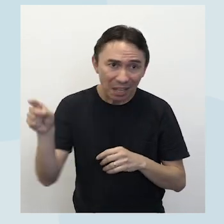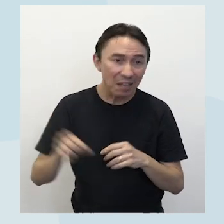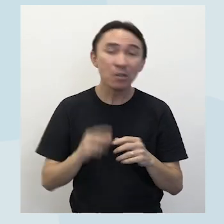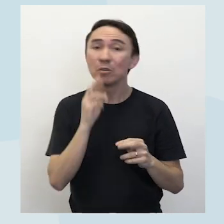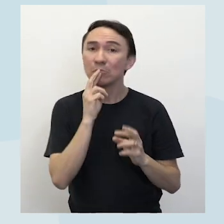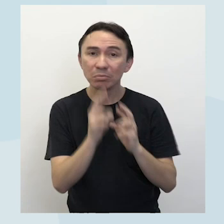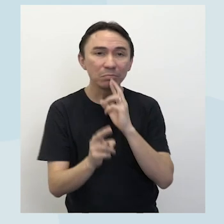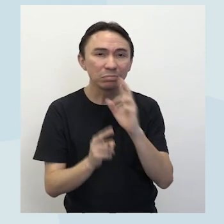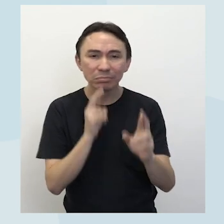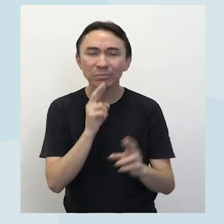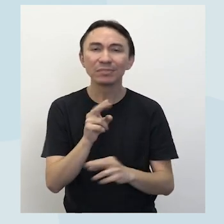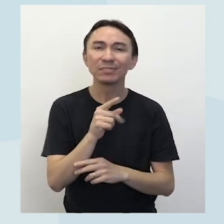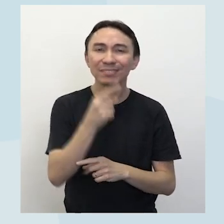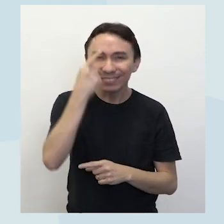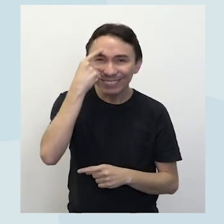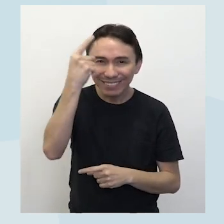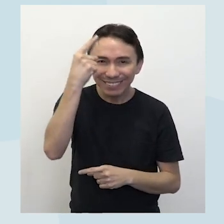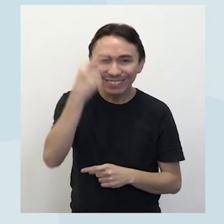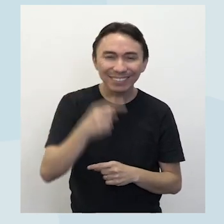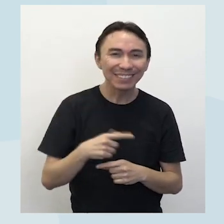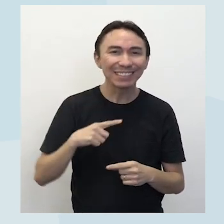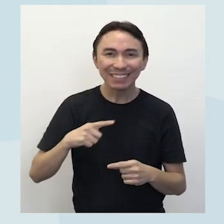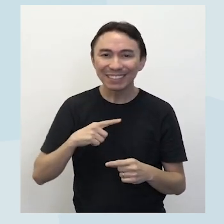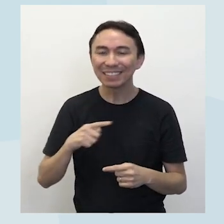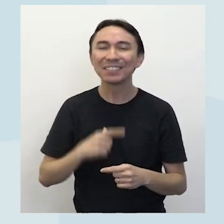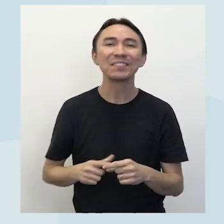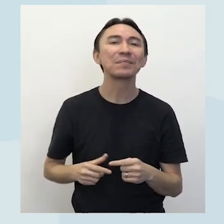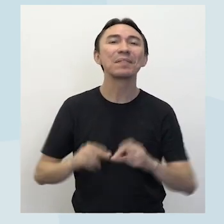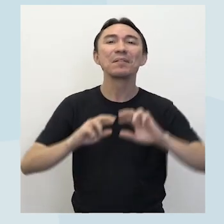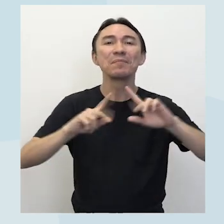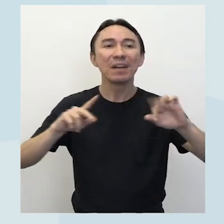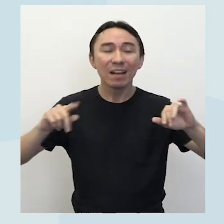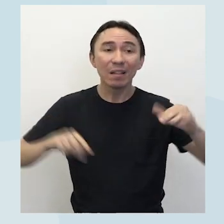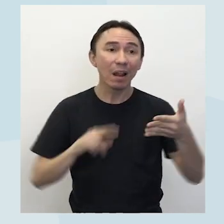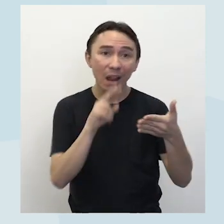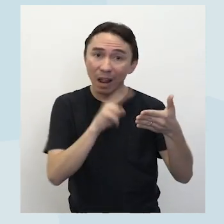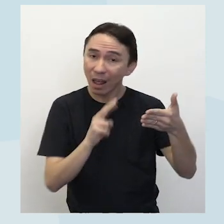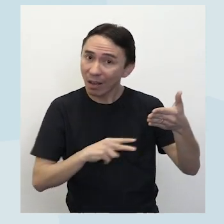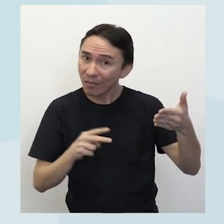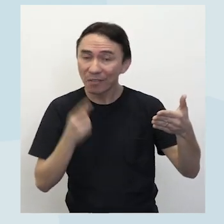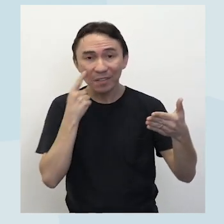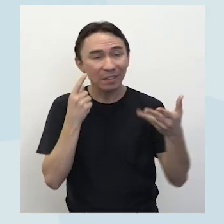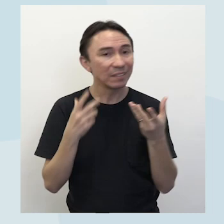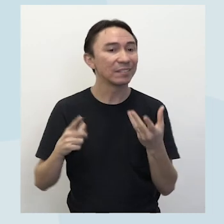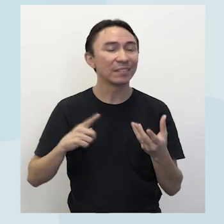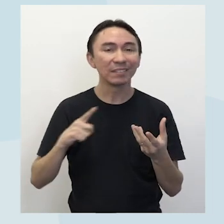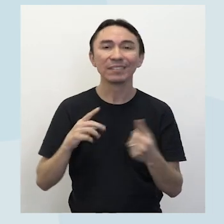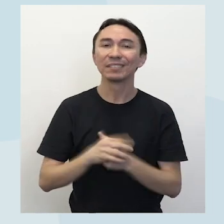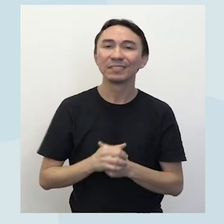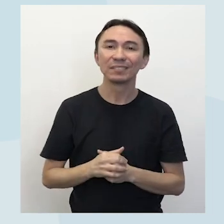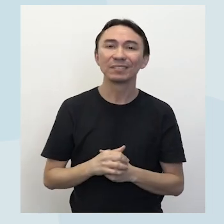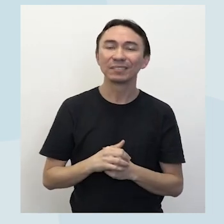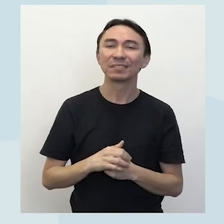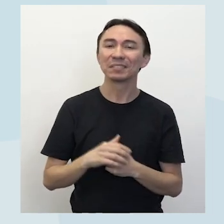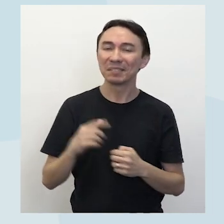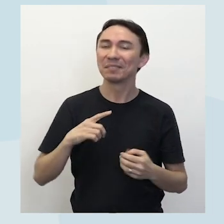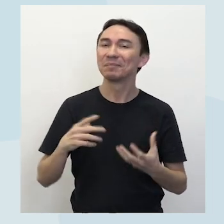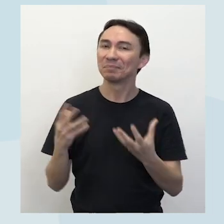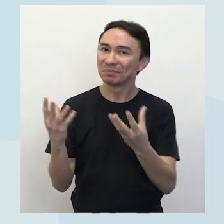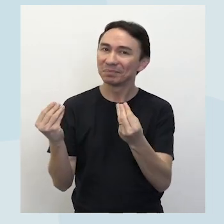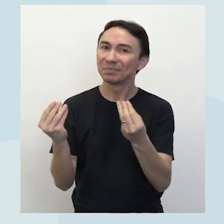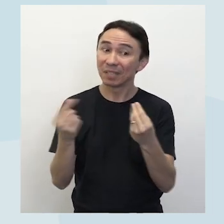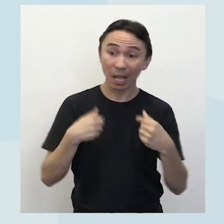aí, lembra que você colocou o conto lá, vários alunos leram, hein? Verdade. Tem aluna A Noite que tá de citando Almirante. Noite de Almirante. Vários Isso. leram,